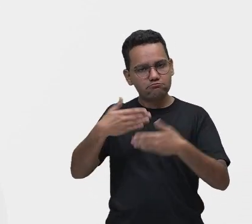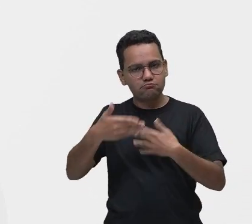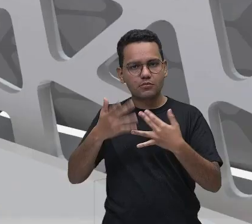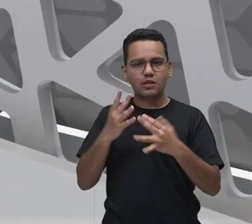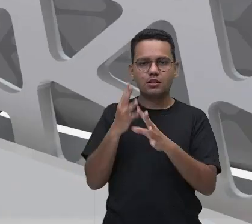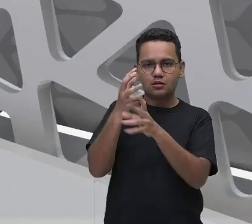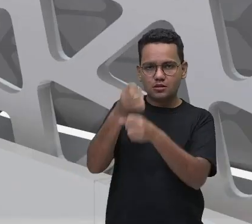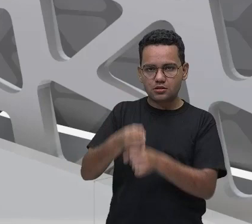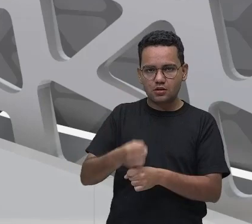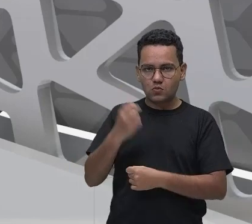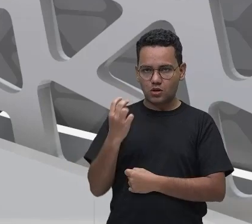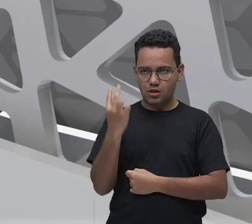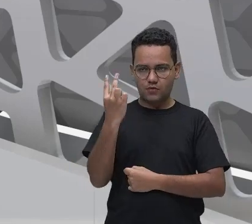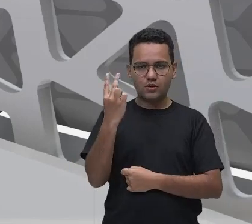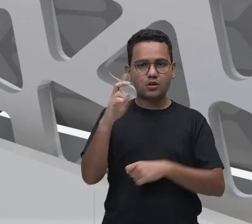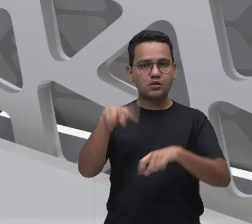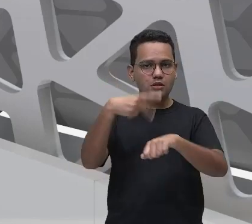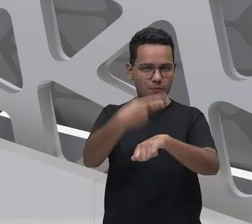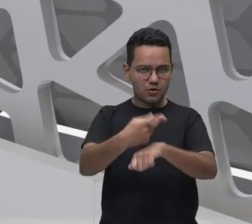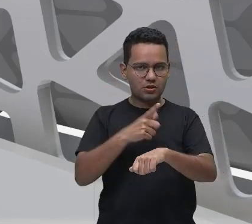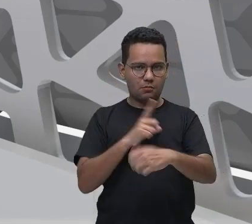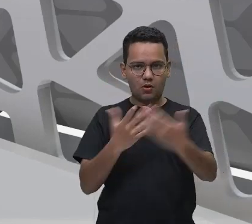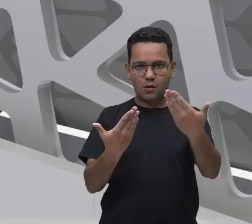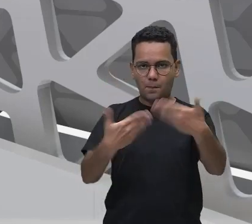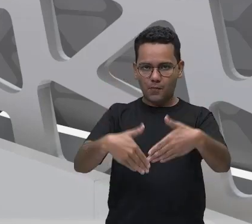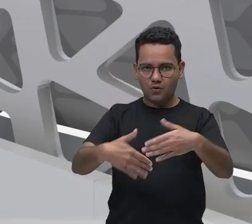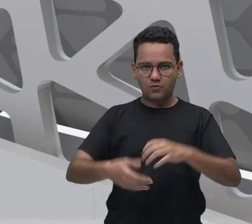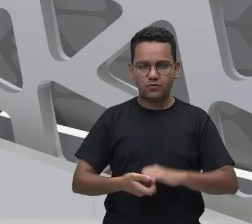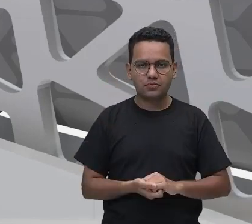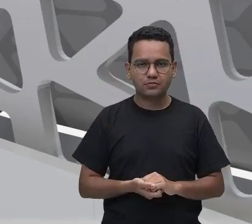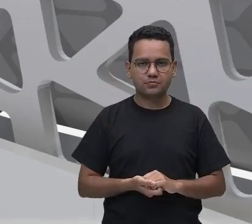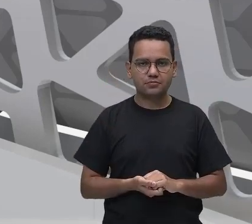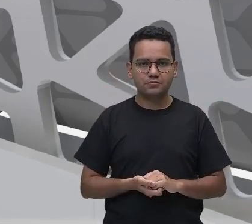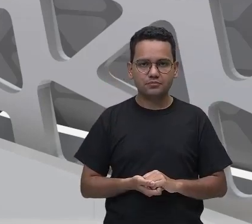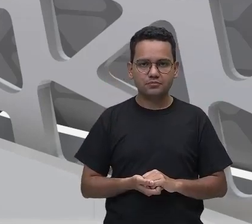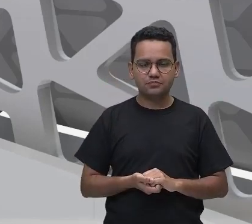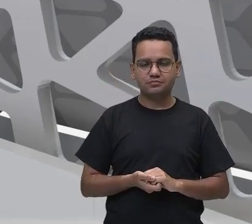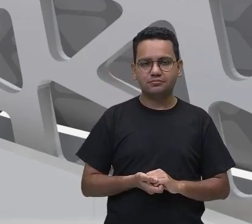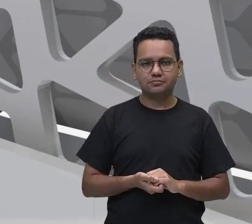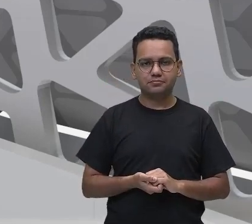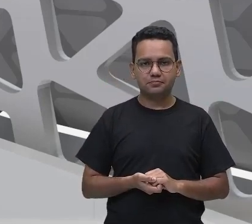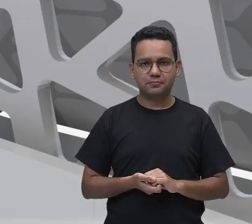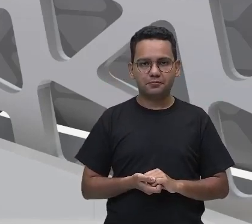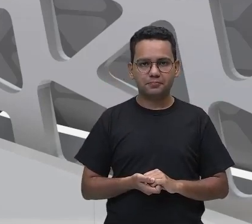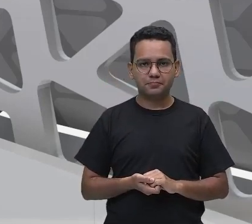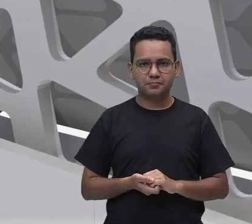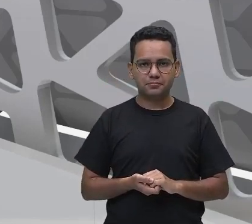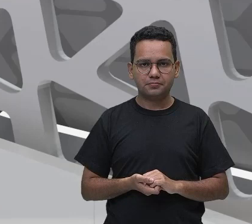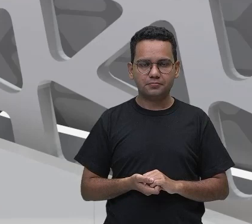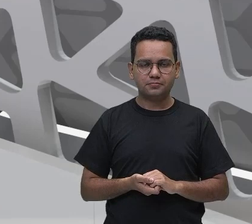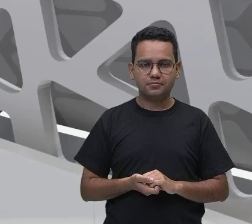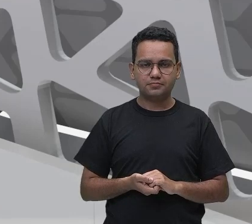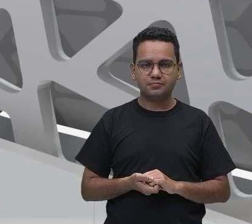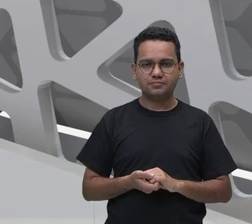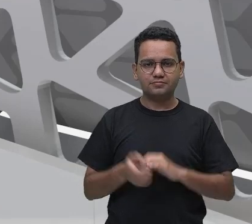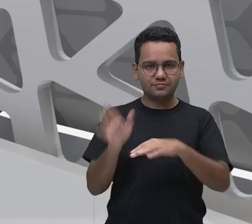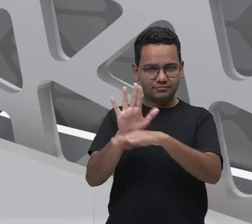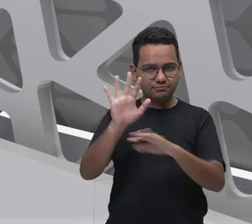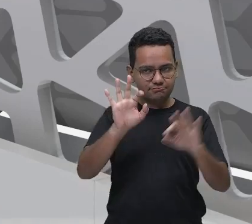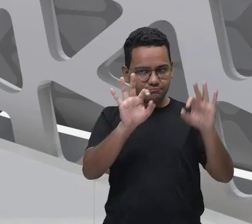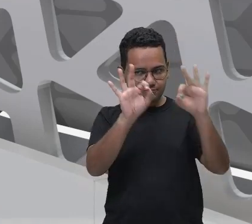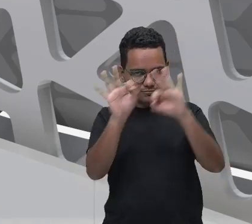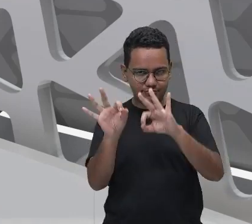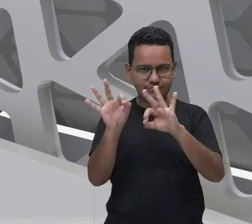segunda revisão, nós teremos a nossa avaliação, segunda avaliação, ok? Prestem atenção aí na